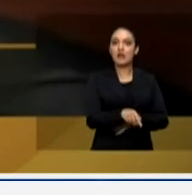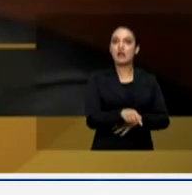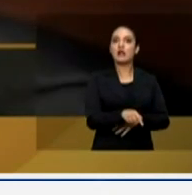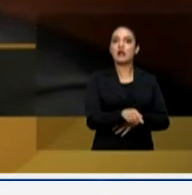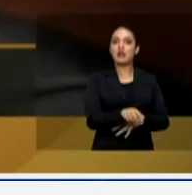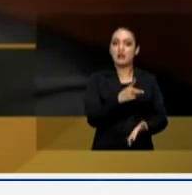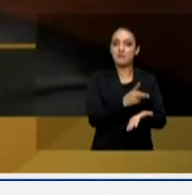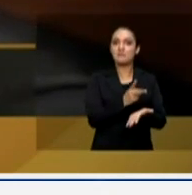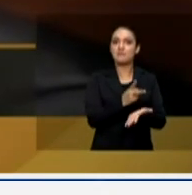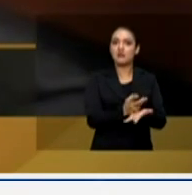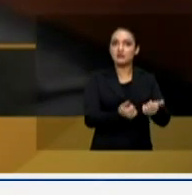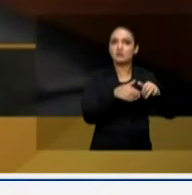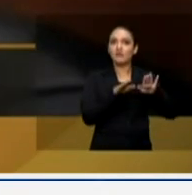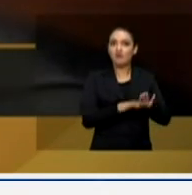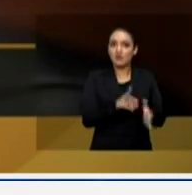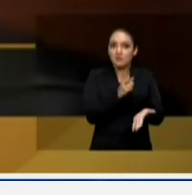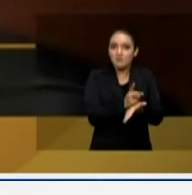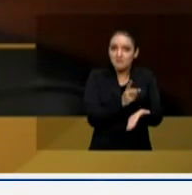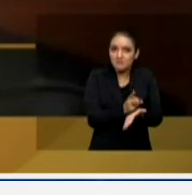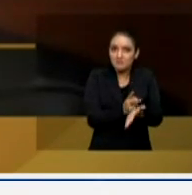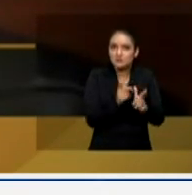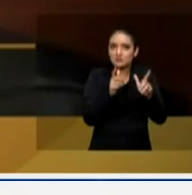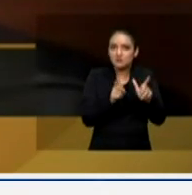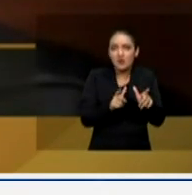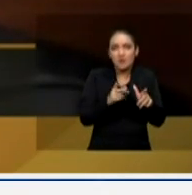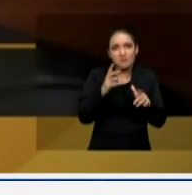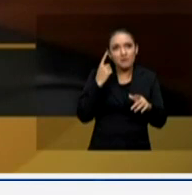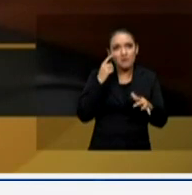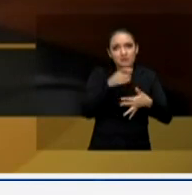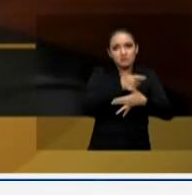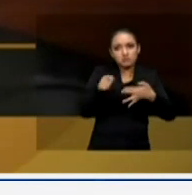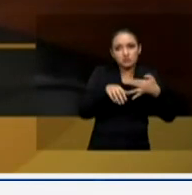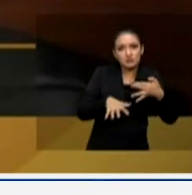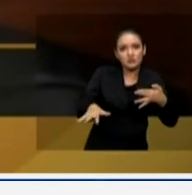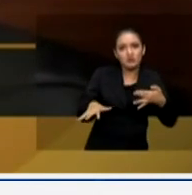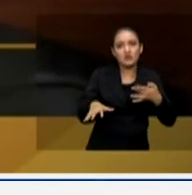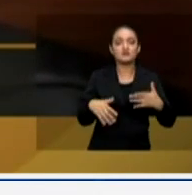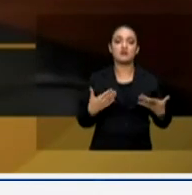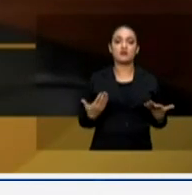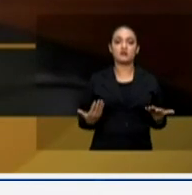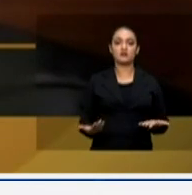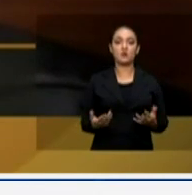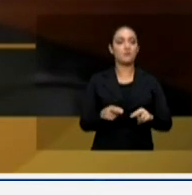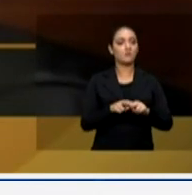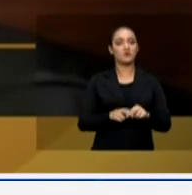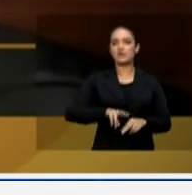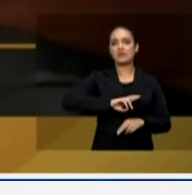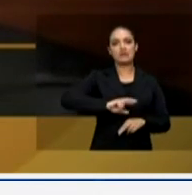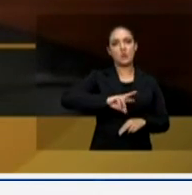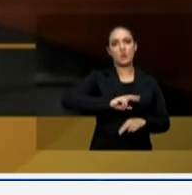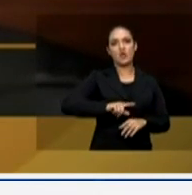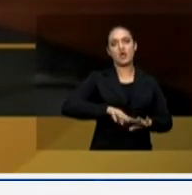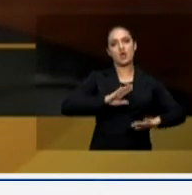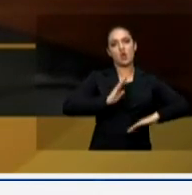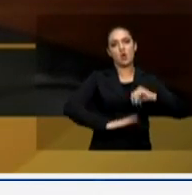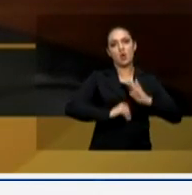redes sociais uma falsa história, dizendo que foi absolvido, inocentado e que seria vítima da